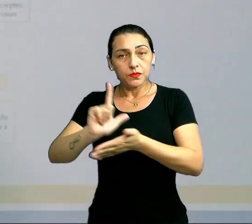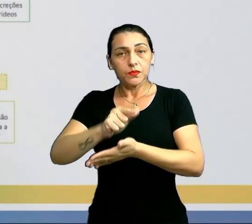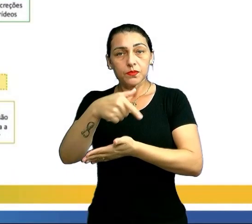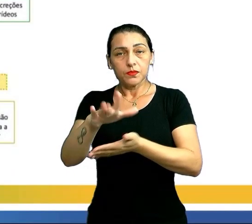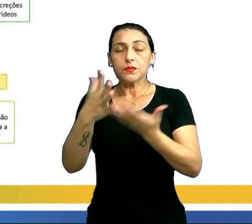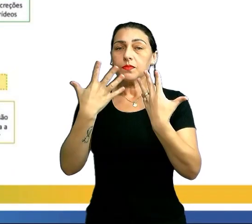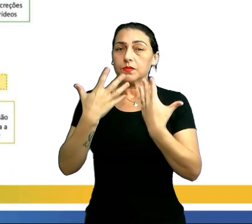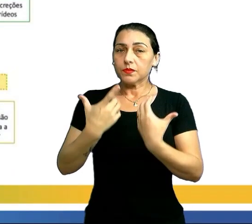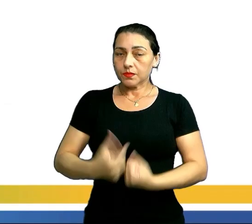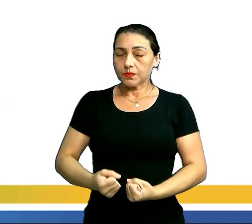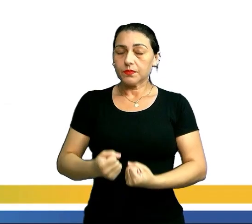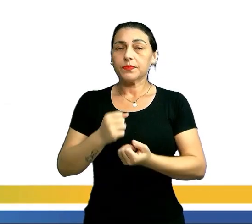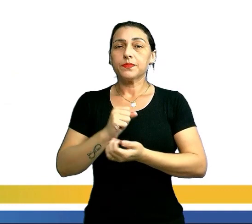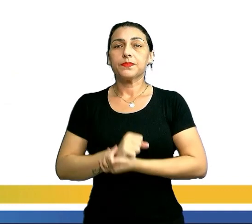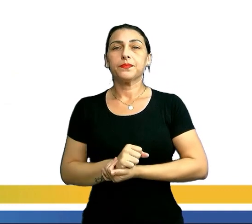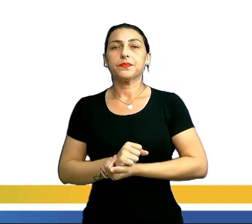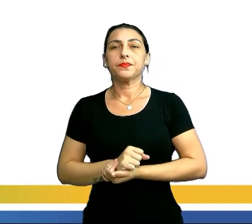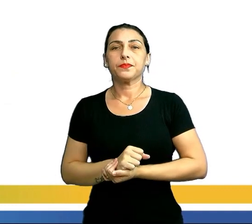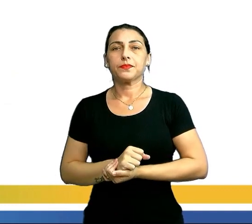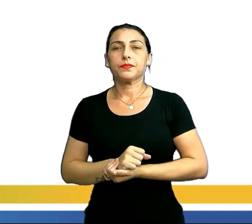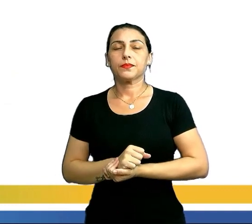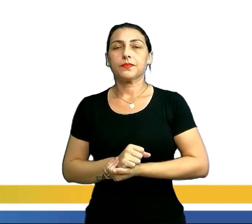receberam.